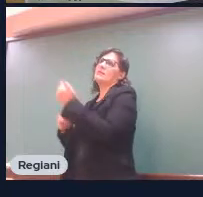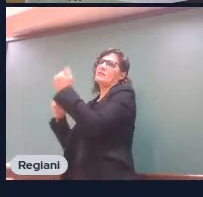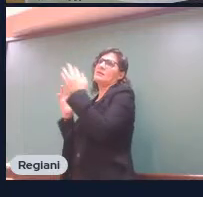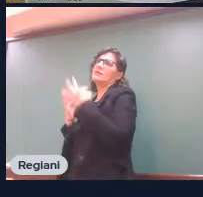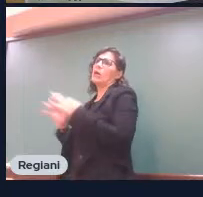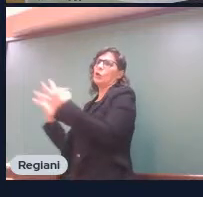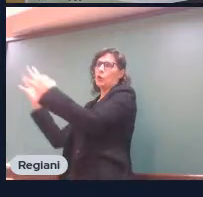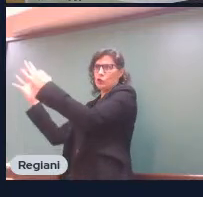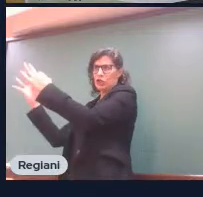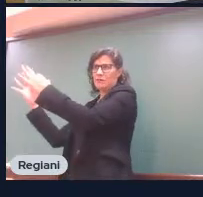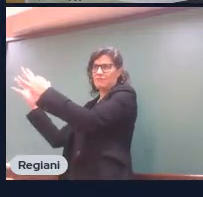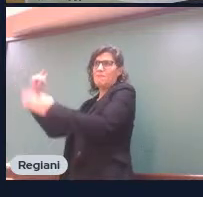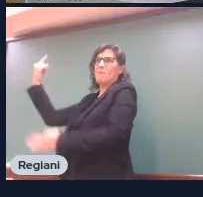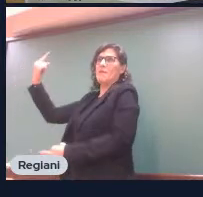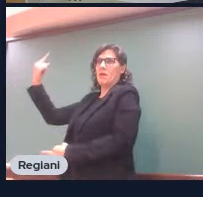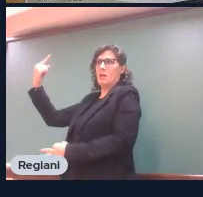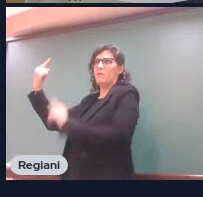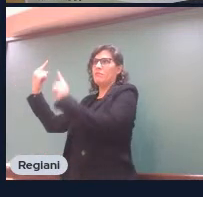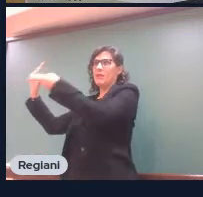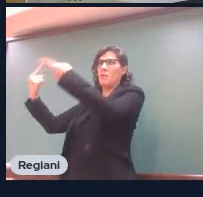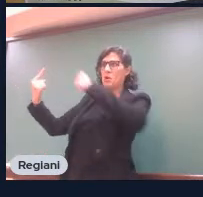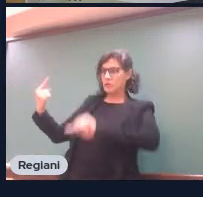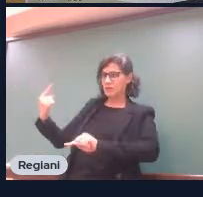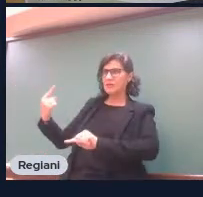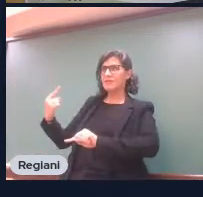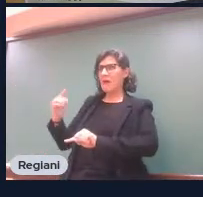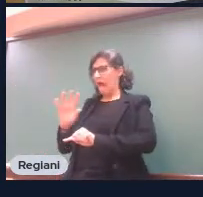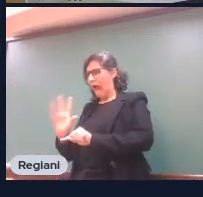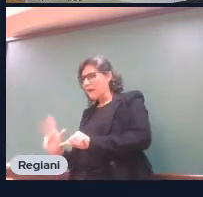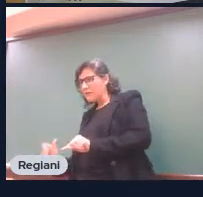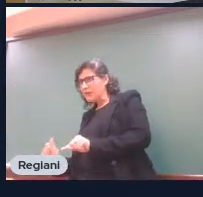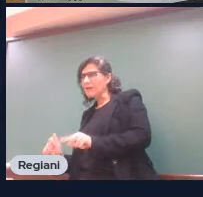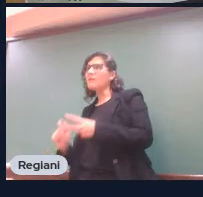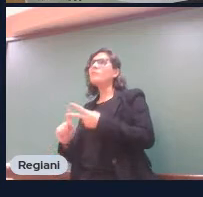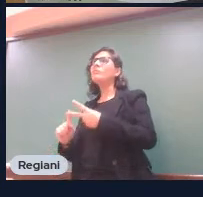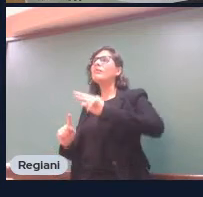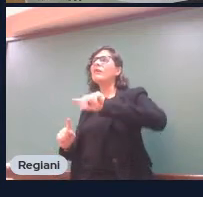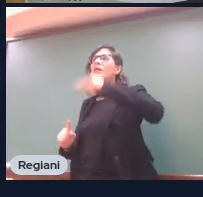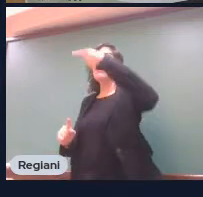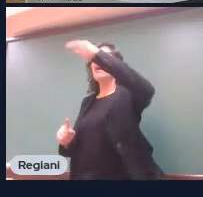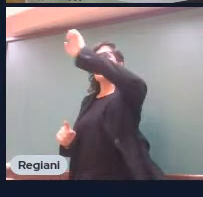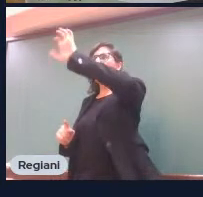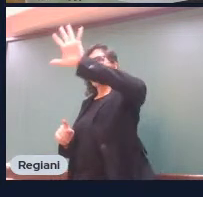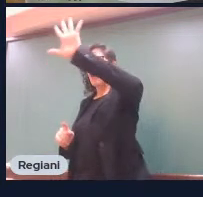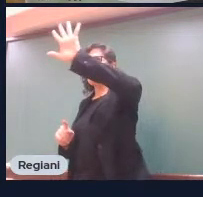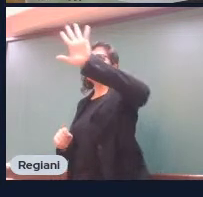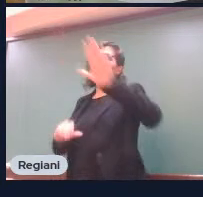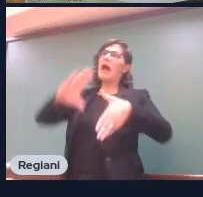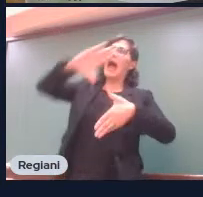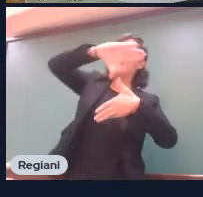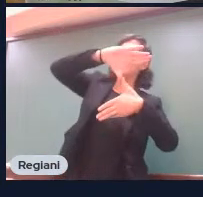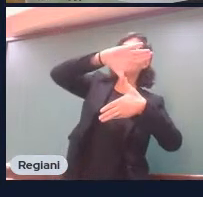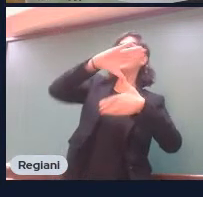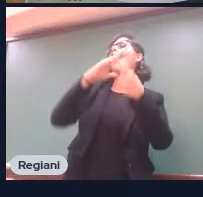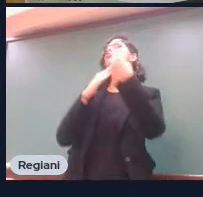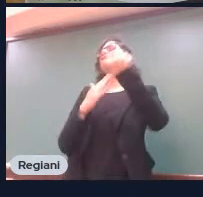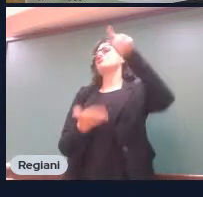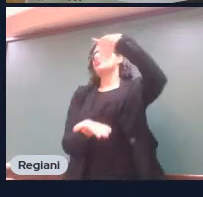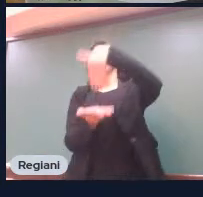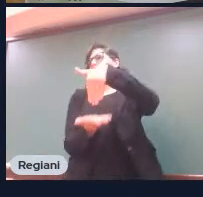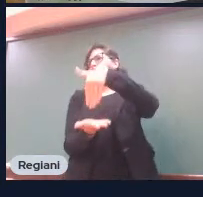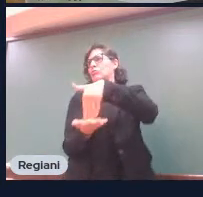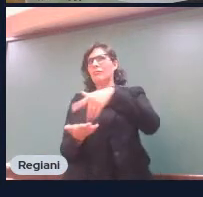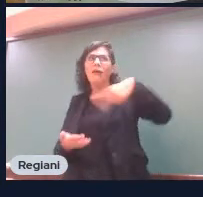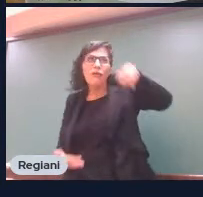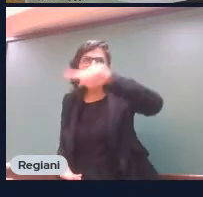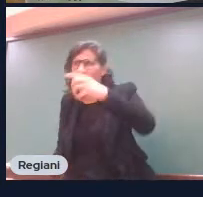seguido da África, da Europa e, por último, das Américas. Então, nós não queremos ficar por último,